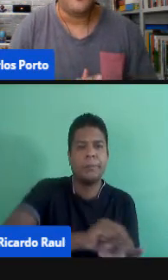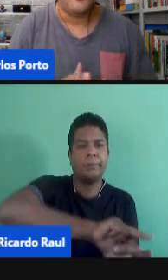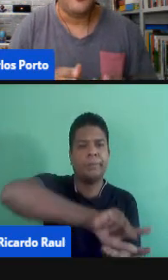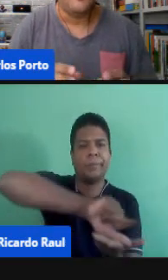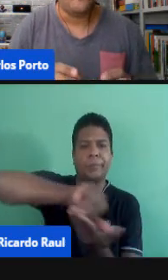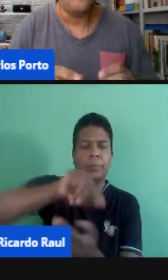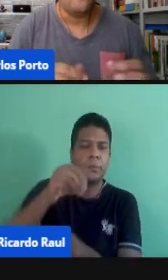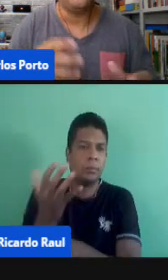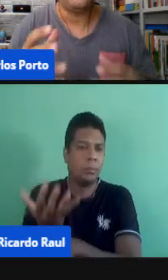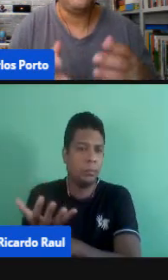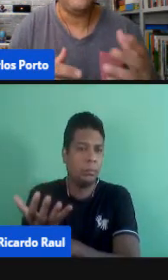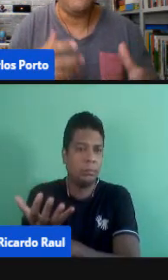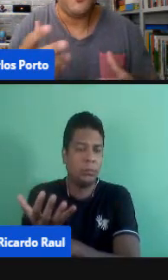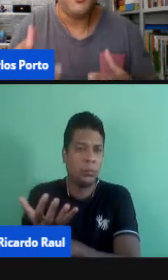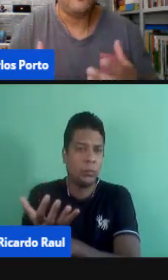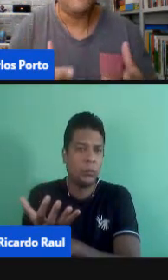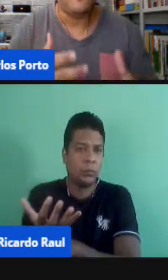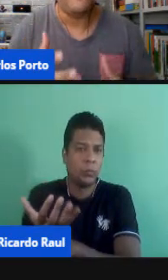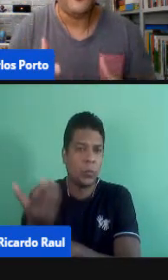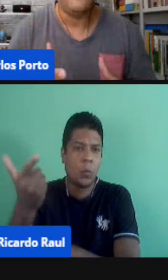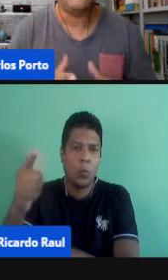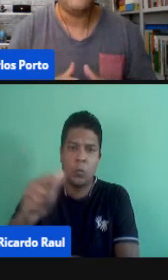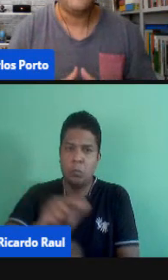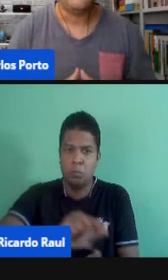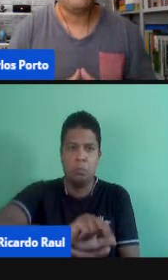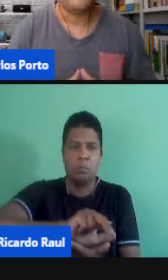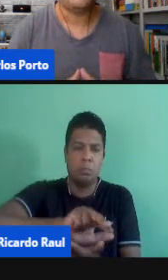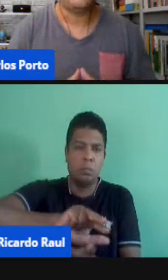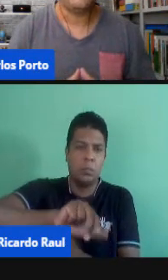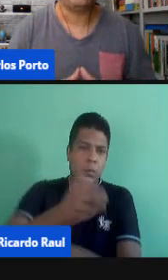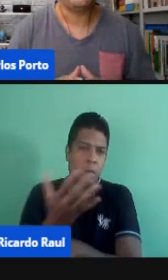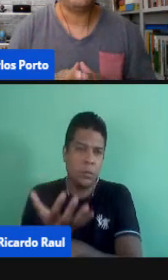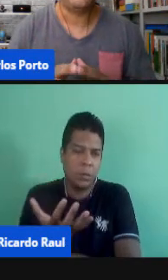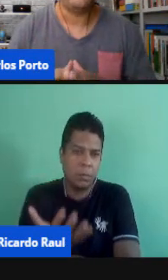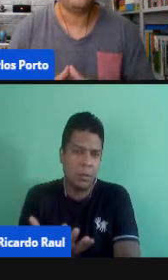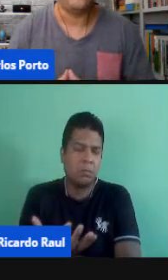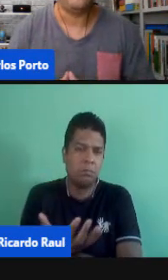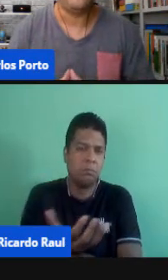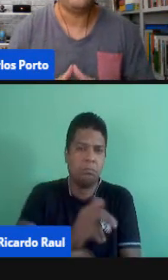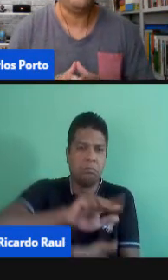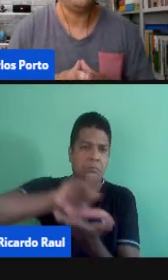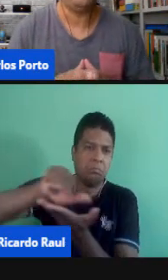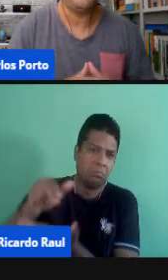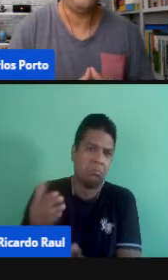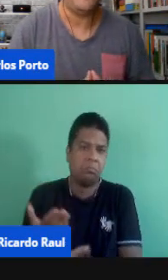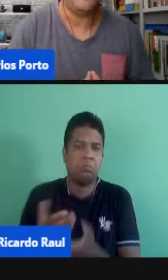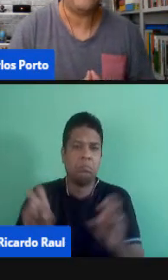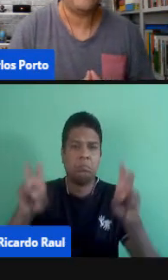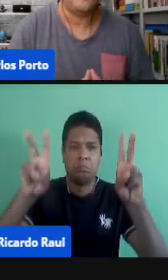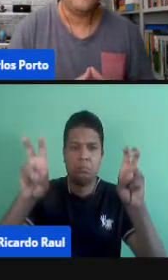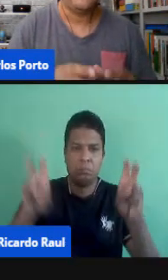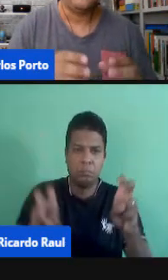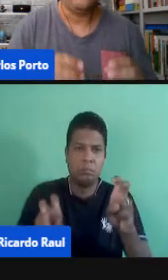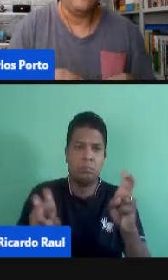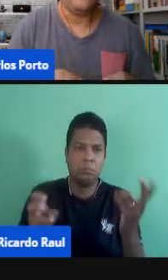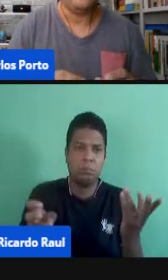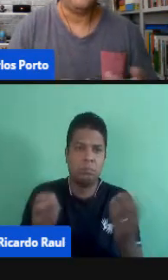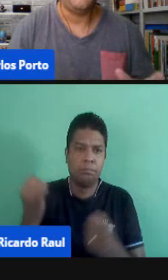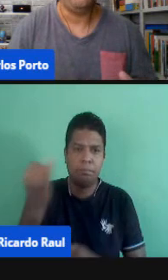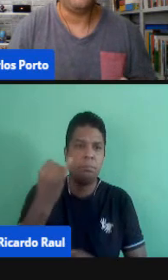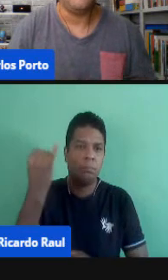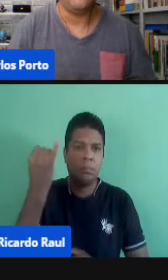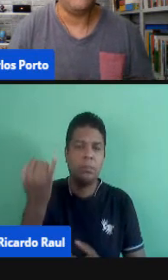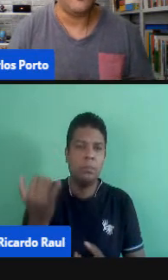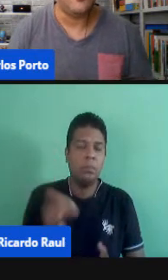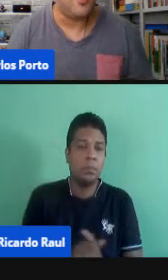multidisciplinar com outras disciplinas envolvidas para essas questões que são muito pertinentes. Digo,